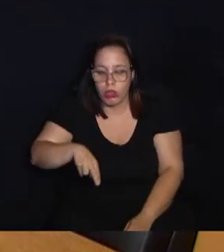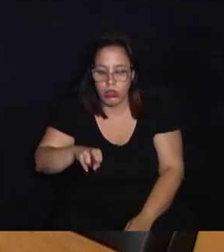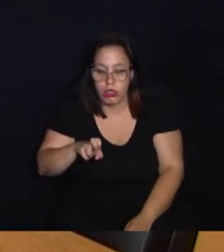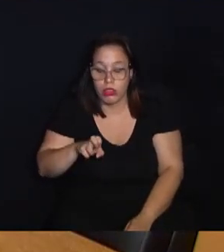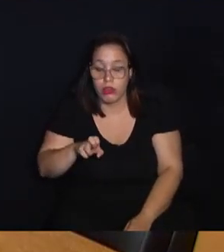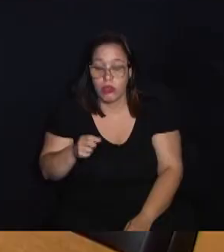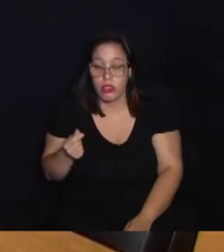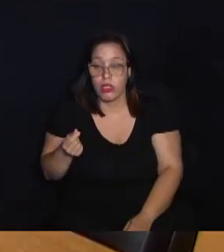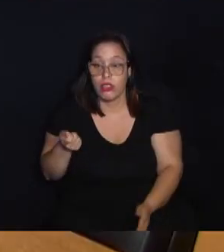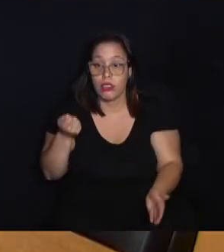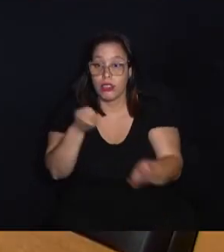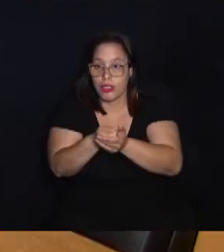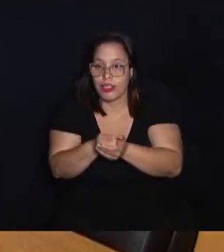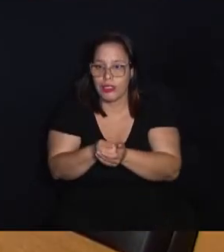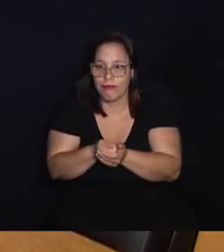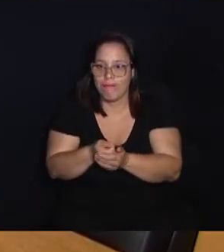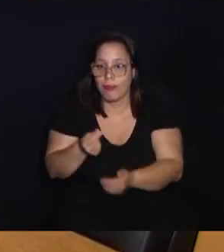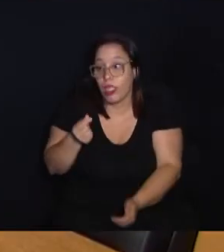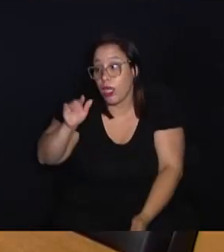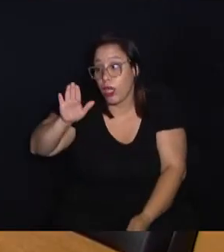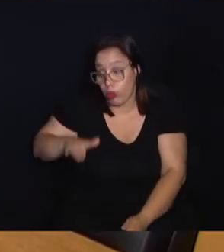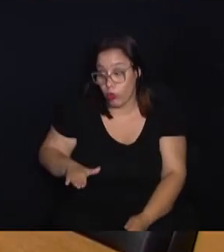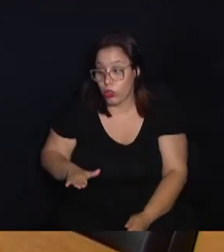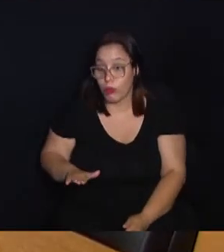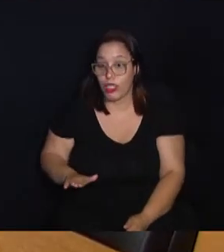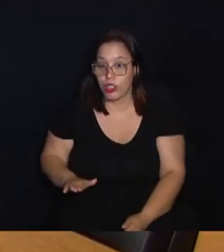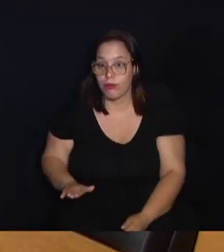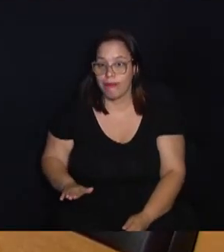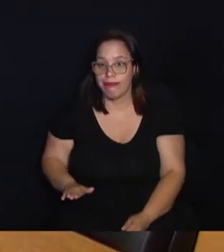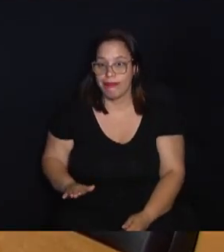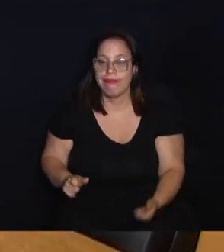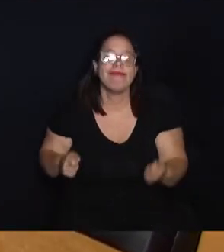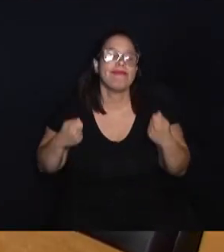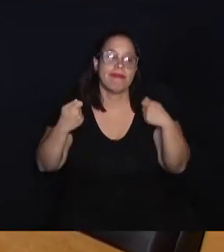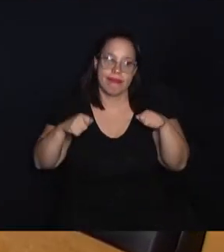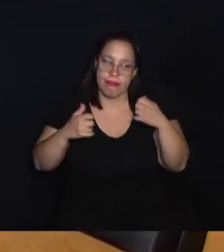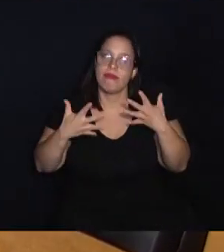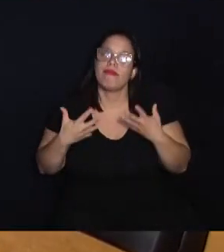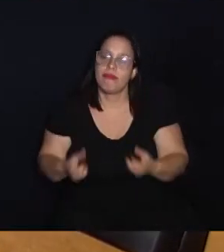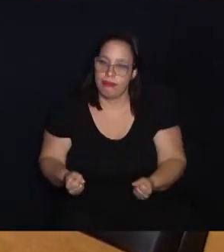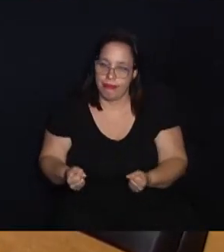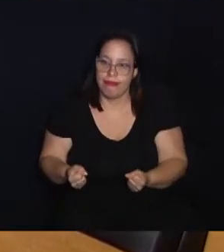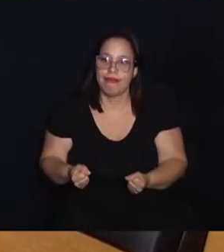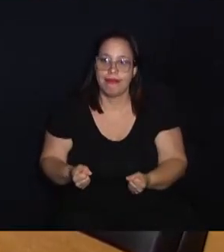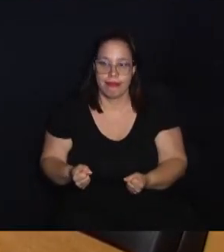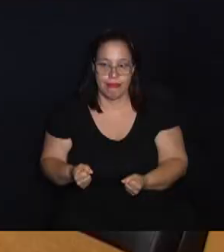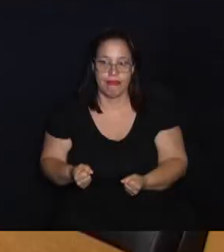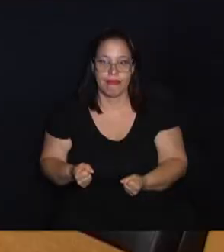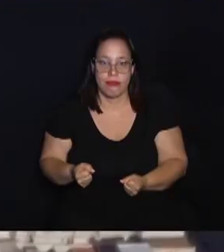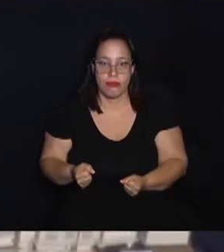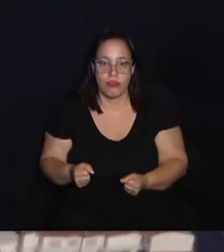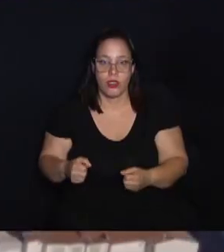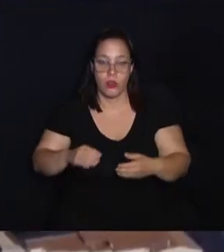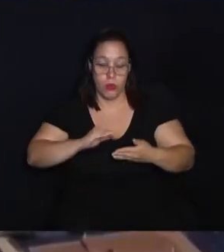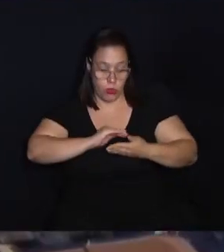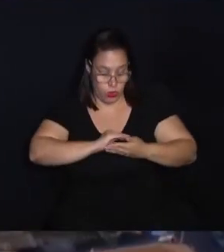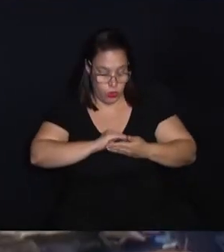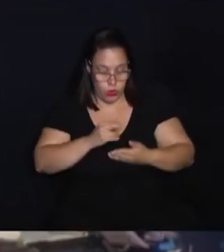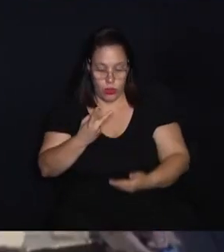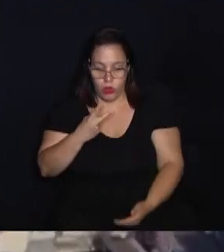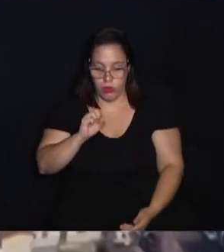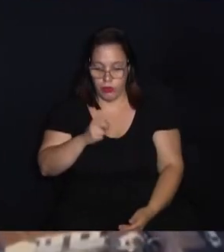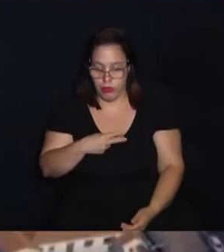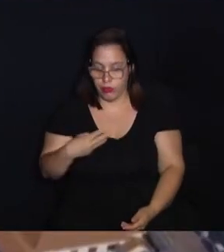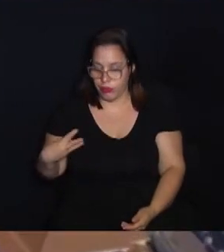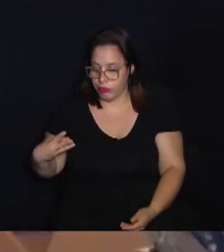barato. Então, nós entendemos que se faz necessário a aquisição desse aparelho para a Defesa Civil. Desde